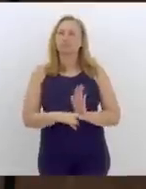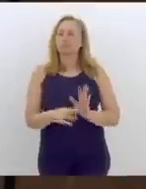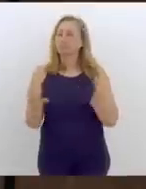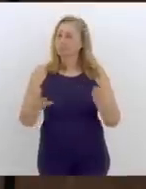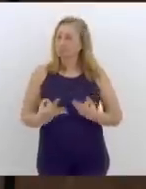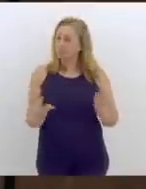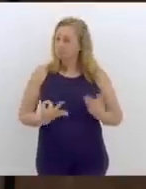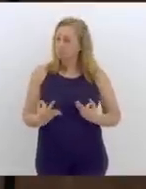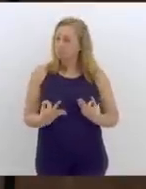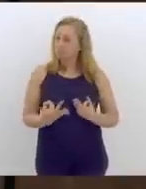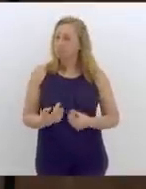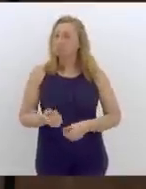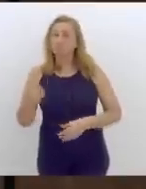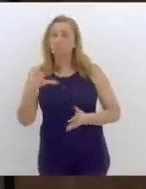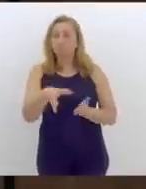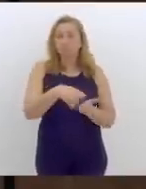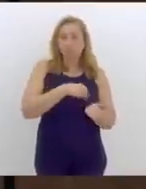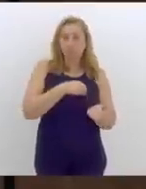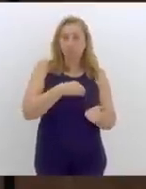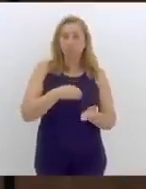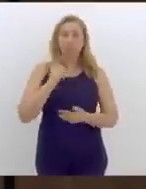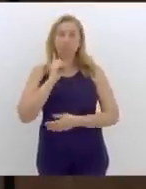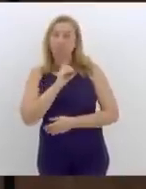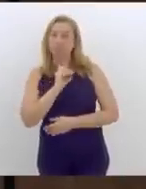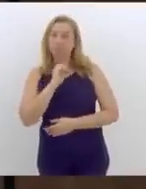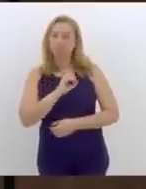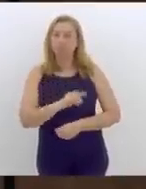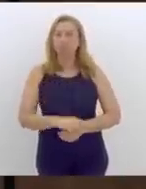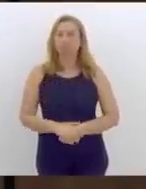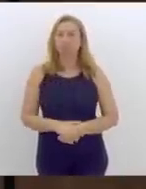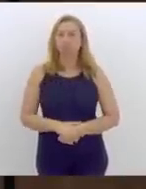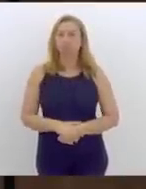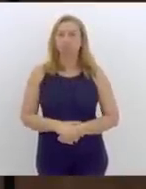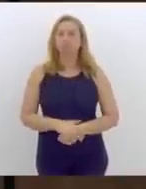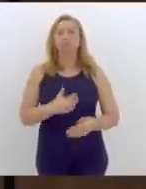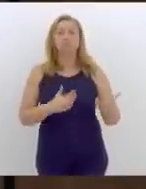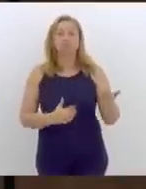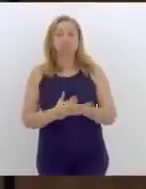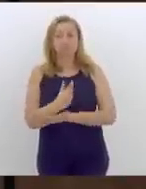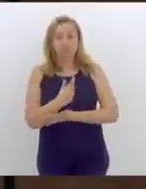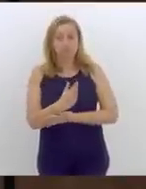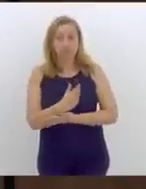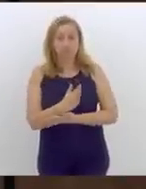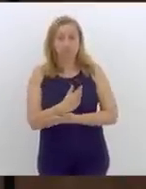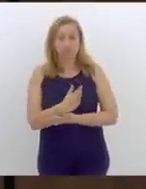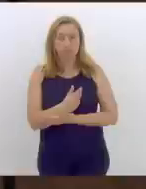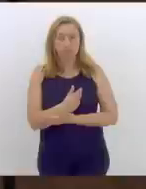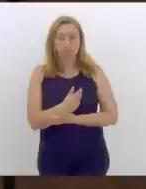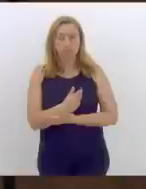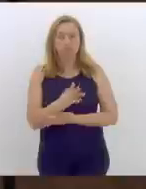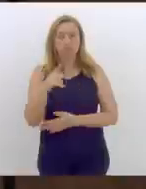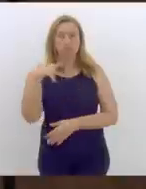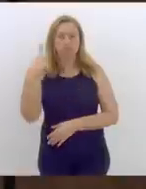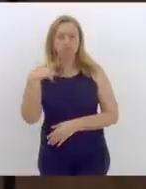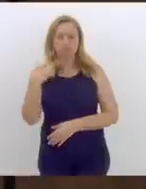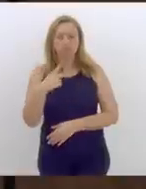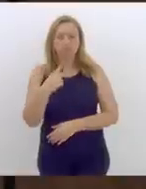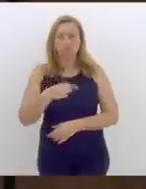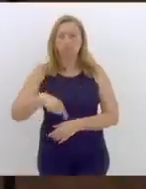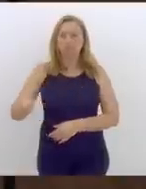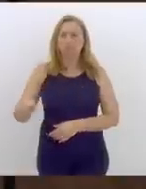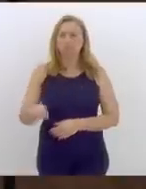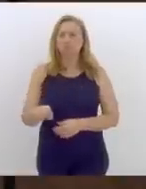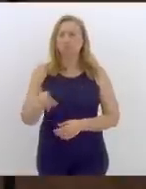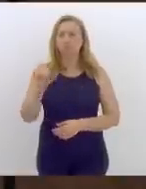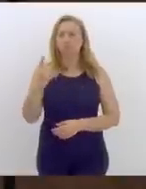era quase uma cópia de Minas Gerais que foi aprovada por esse Parlamento foi levado para o Sérgio